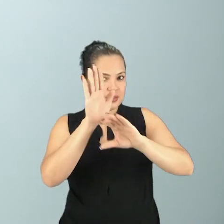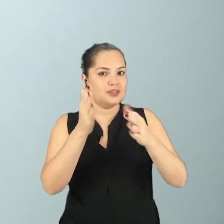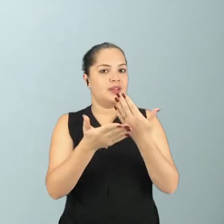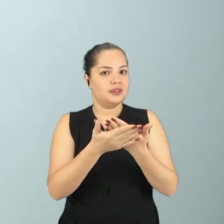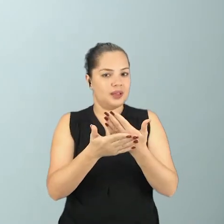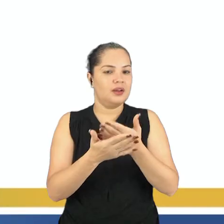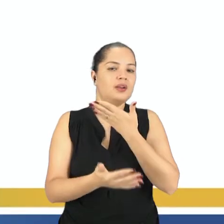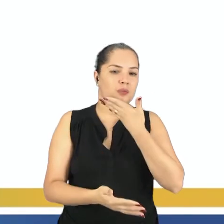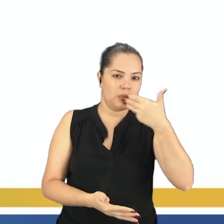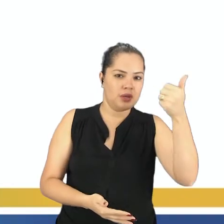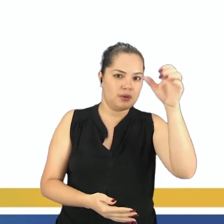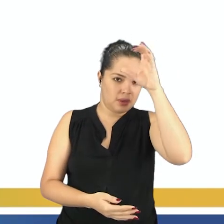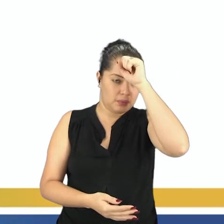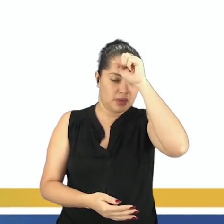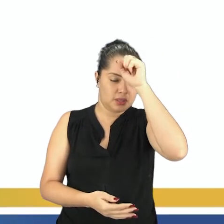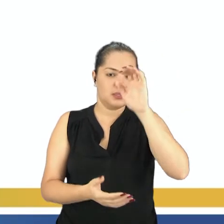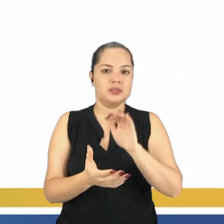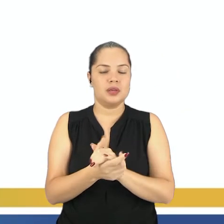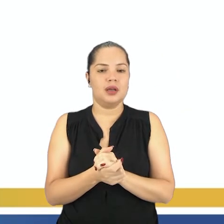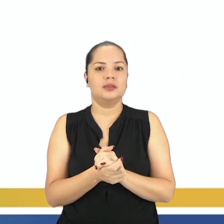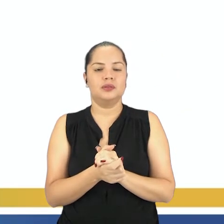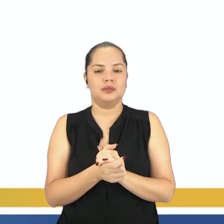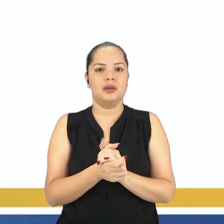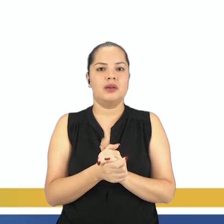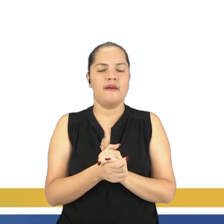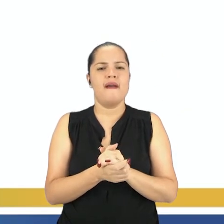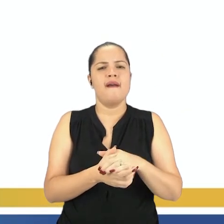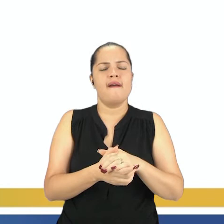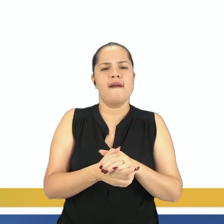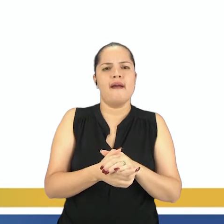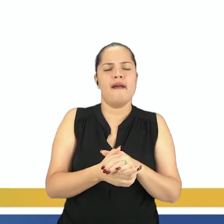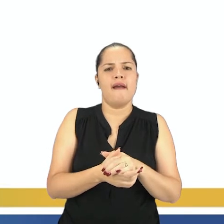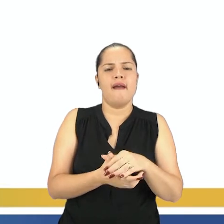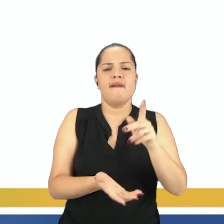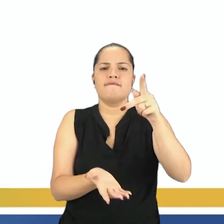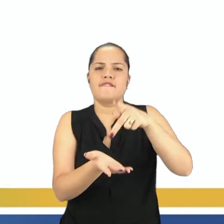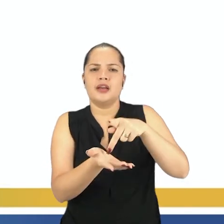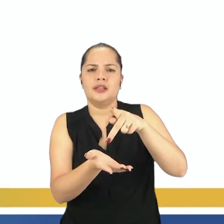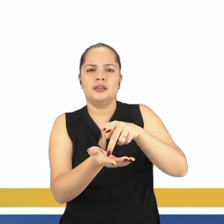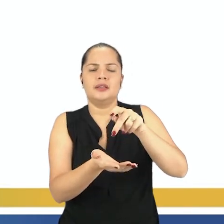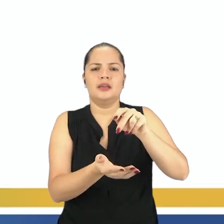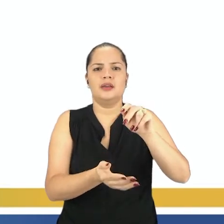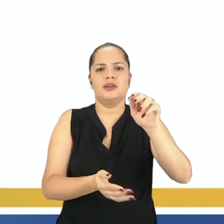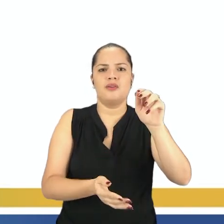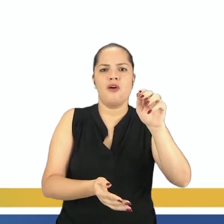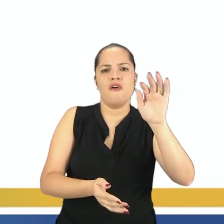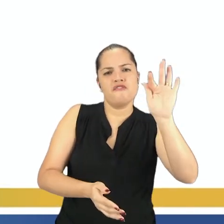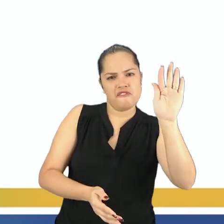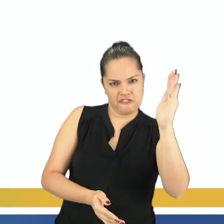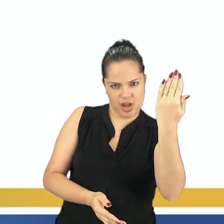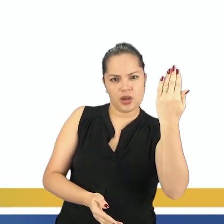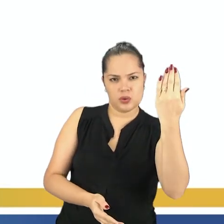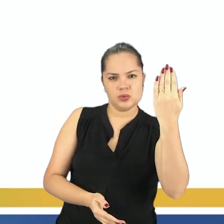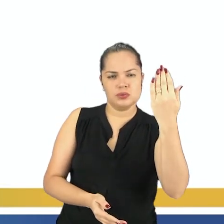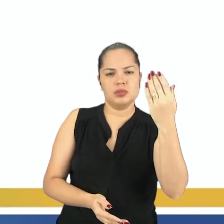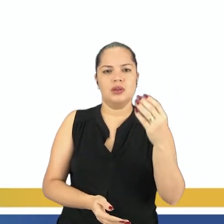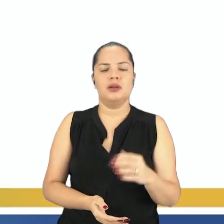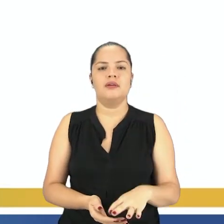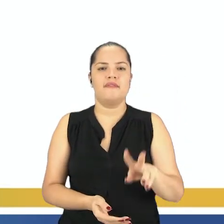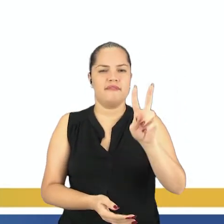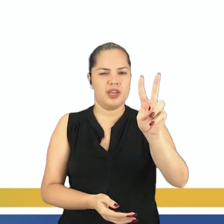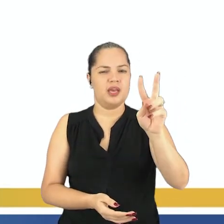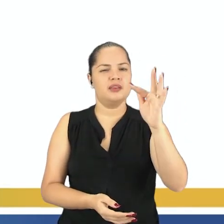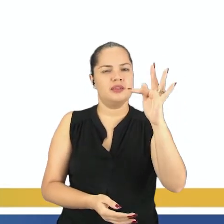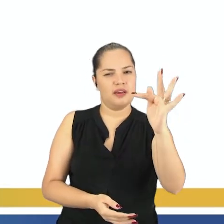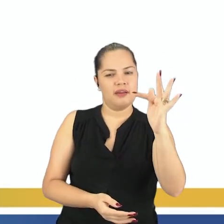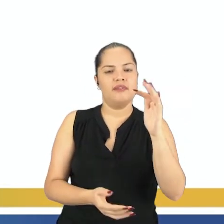nosso aprendizado. Questão 1 é uma questão de verdadeiro ou falso, tá? Classifique, né, as assertivas como verdadeiras ou falsas. A